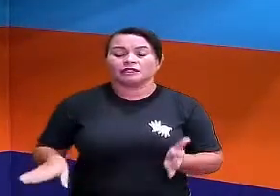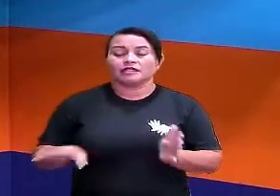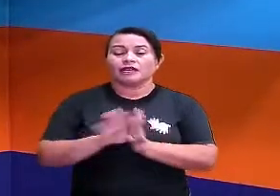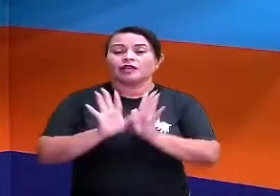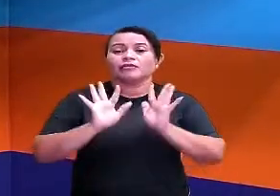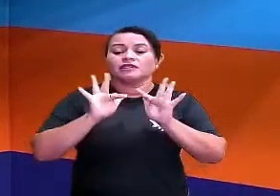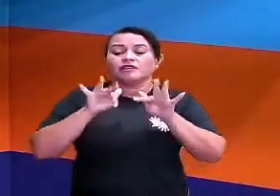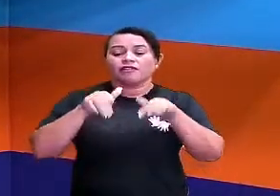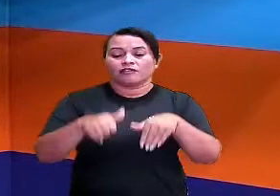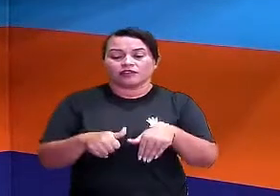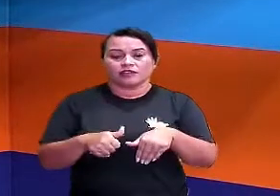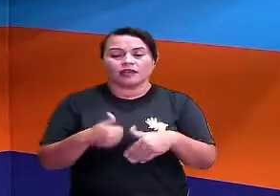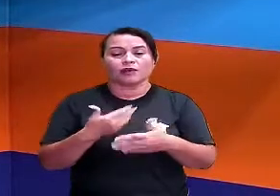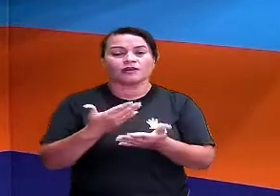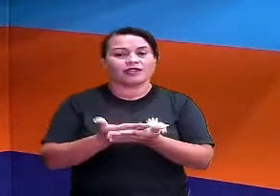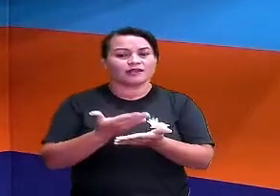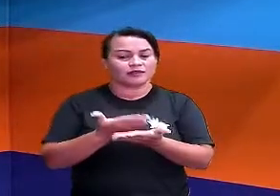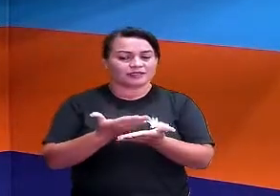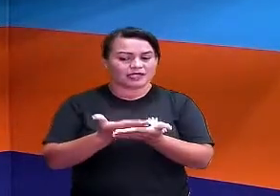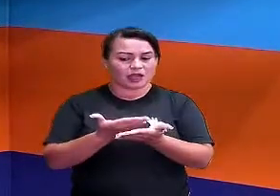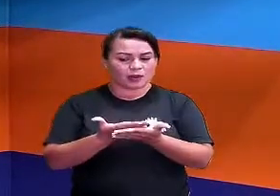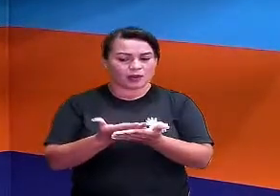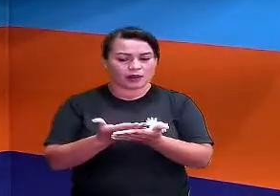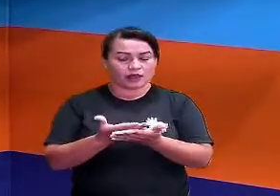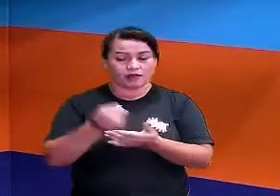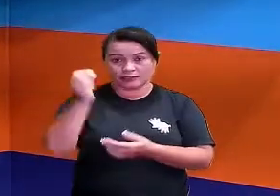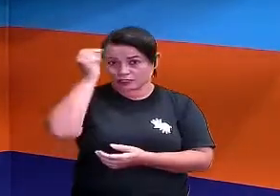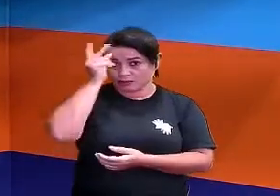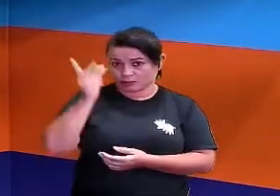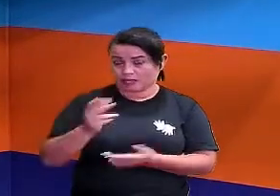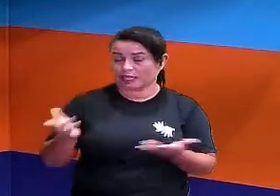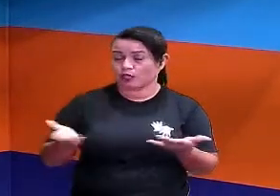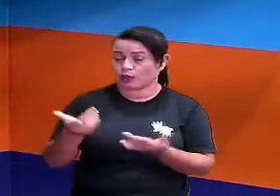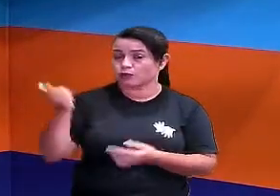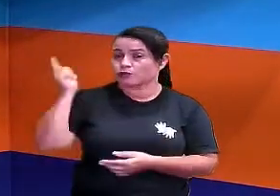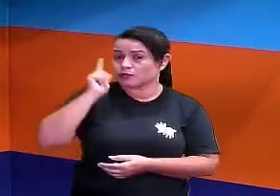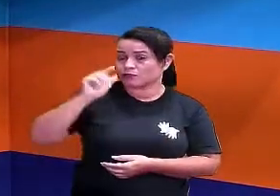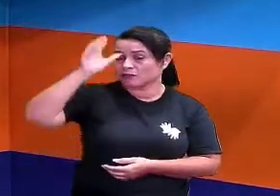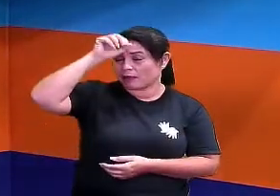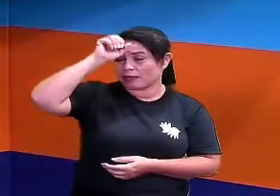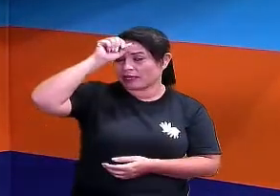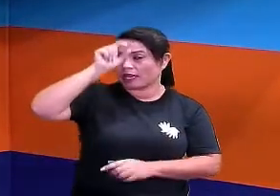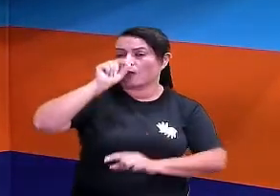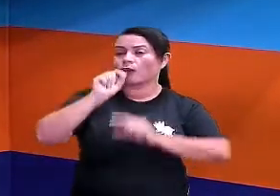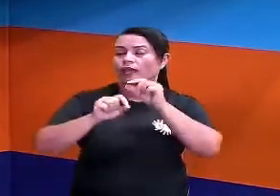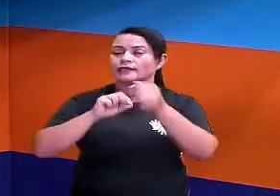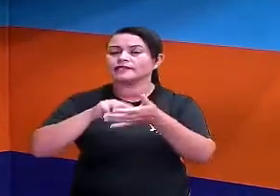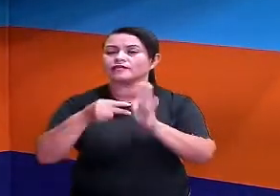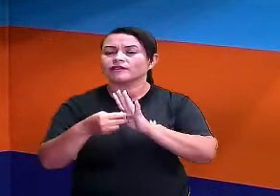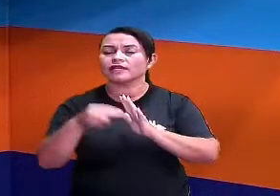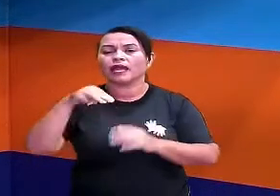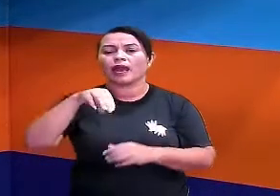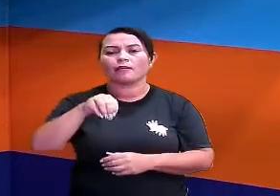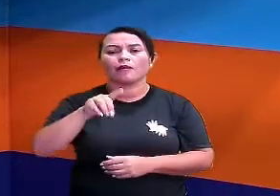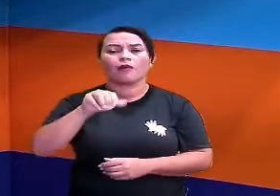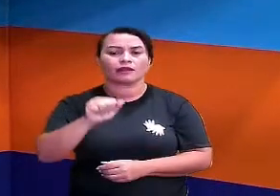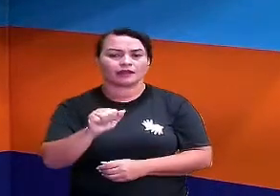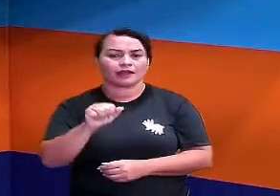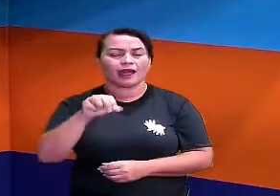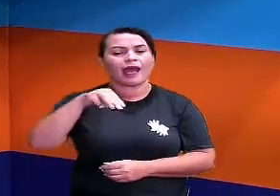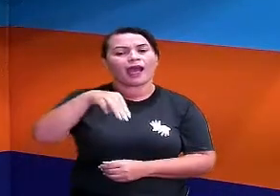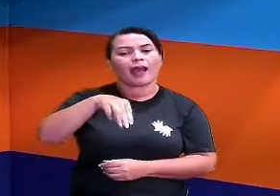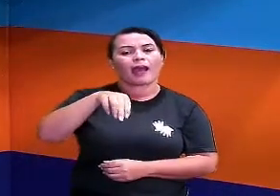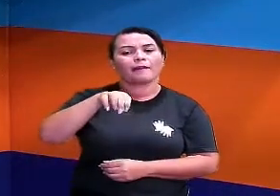ao final da nossa aula. Se liga que hoje a gente conseguiu aprender que a moda, a média e a mediana